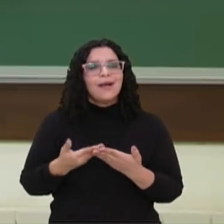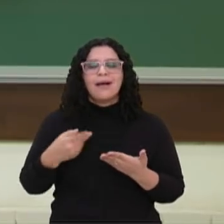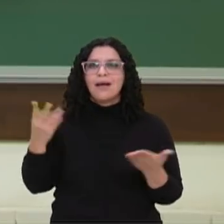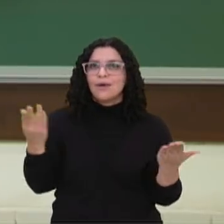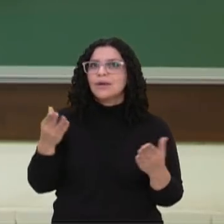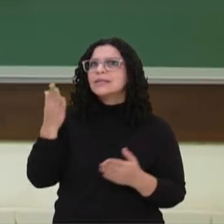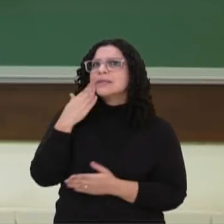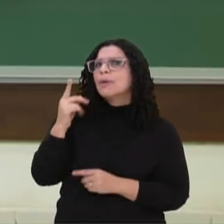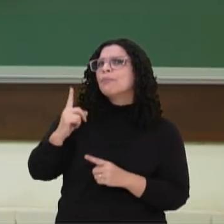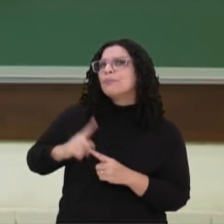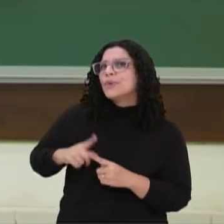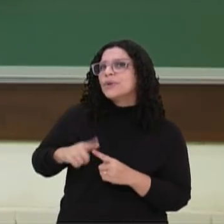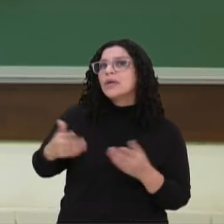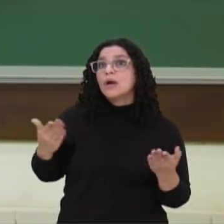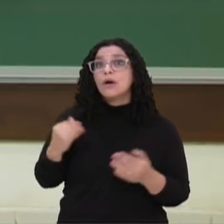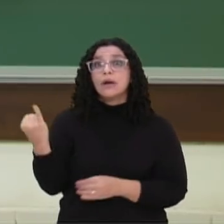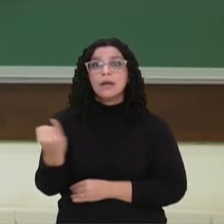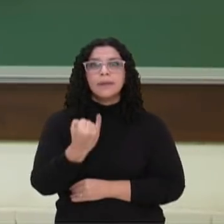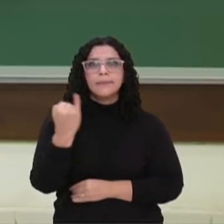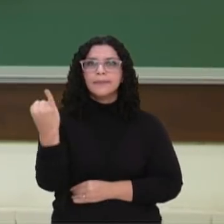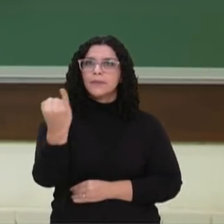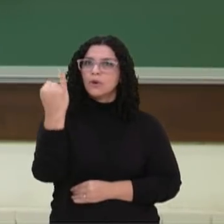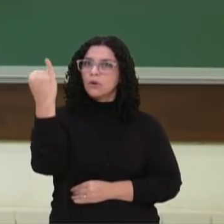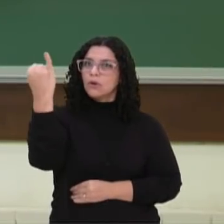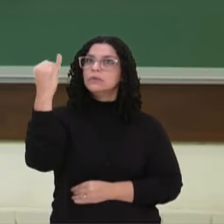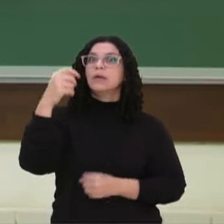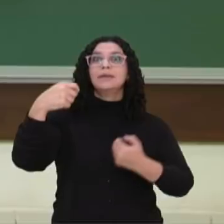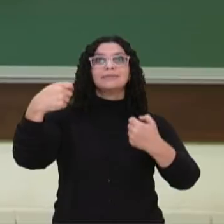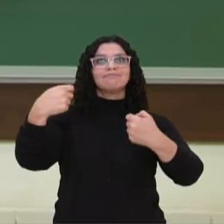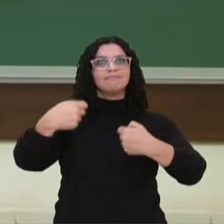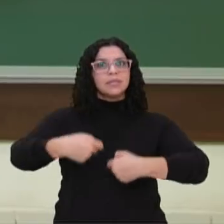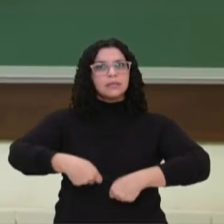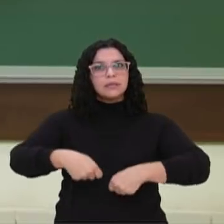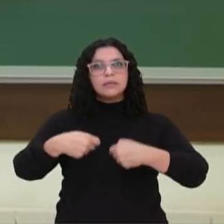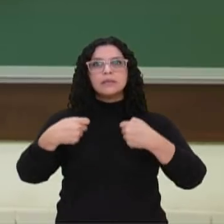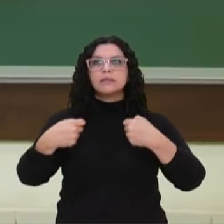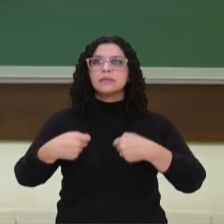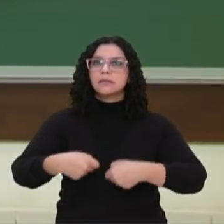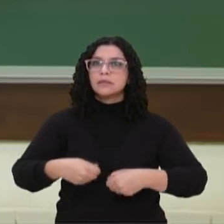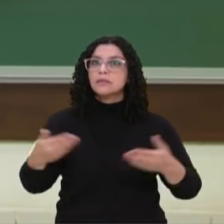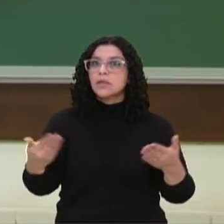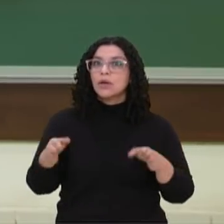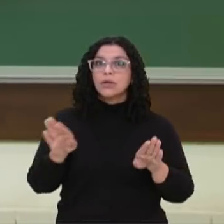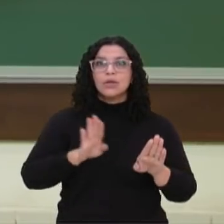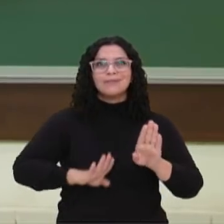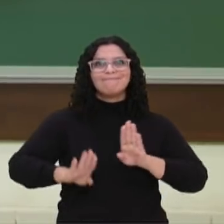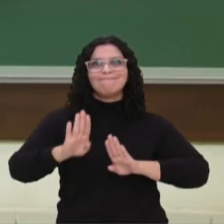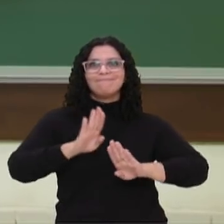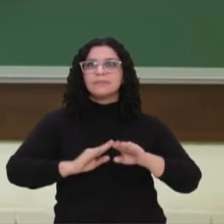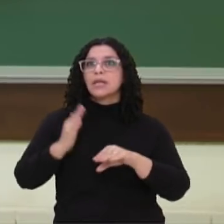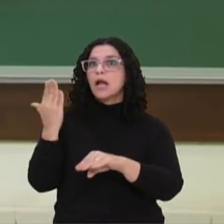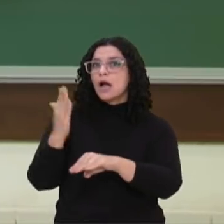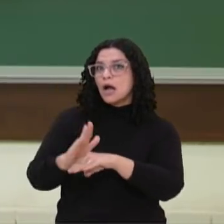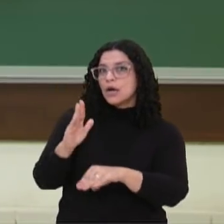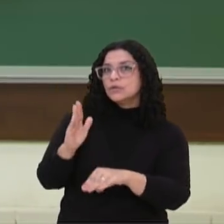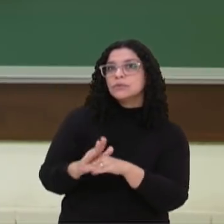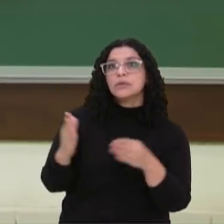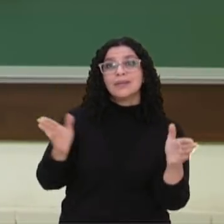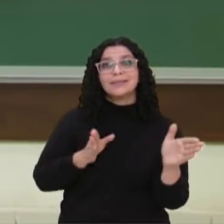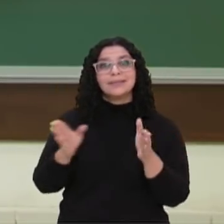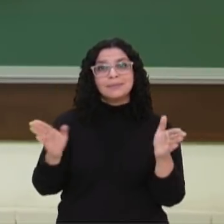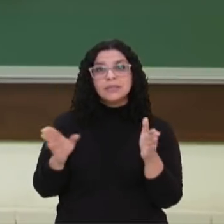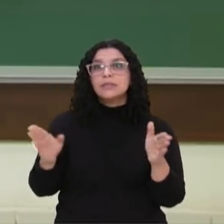um pouquinho o porquê, da importância, da necessidade de estarmos colaborando